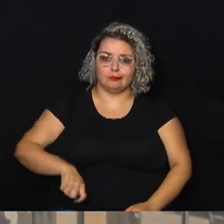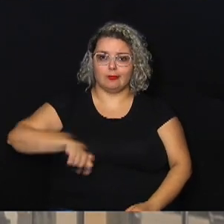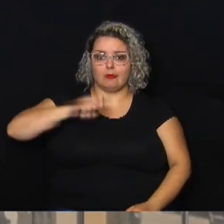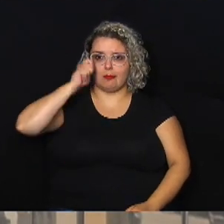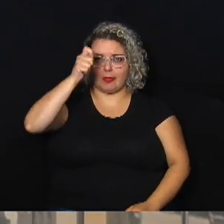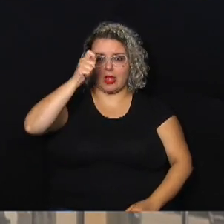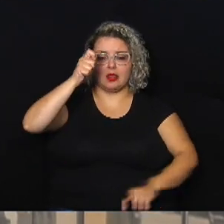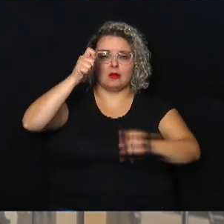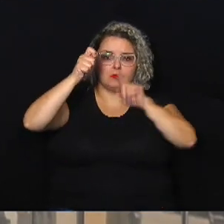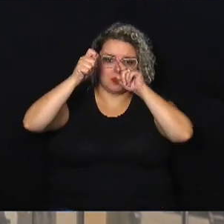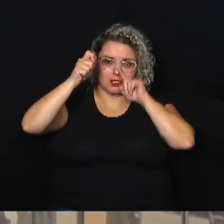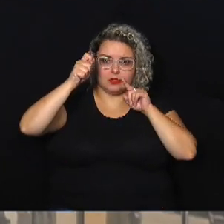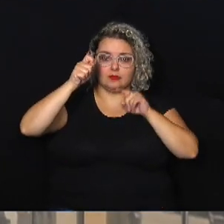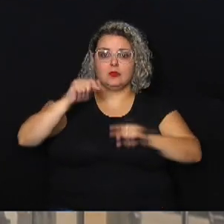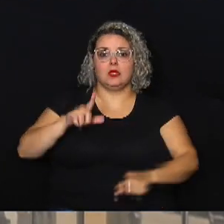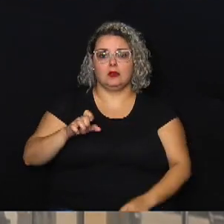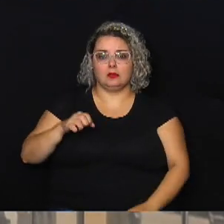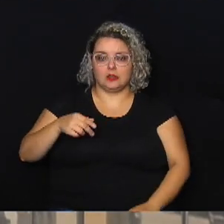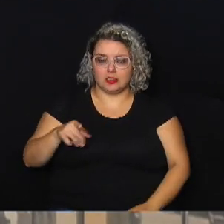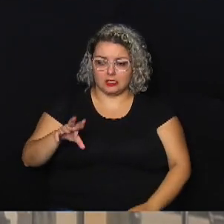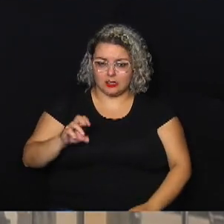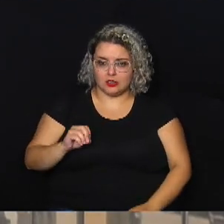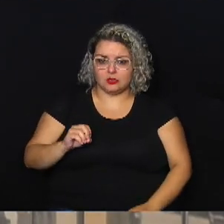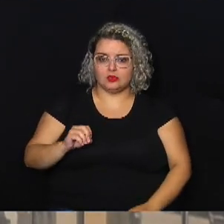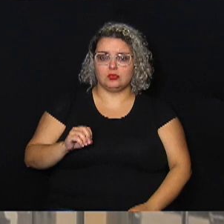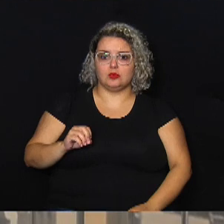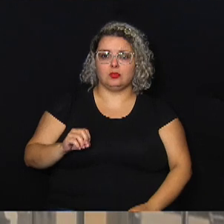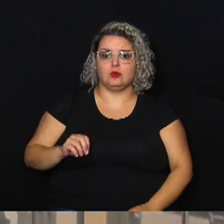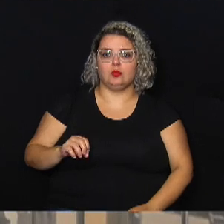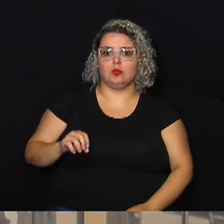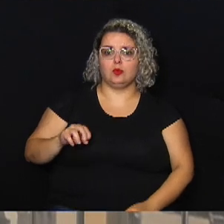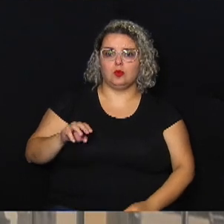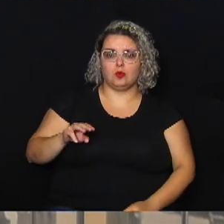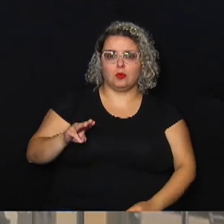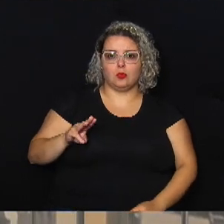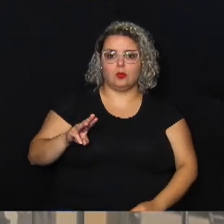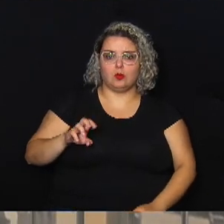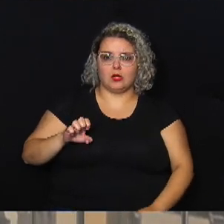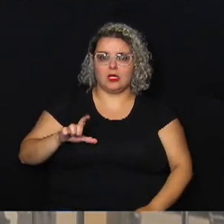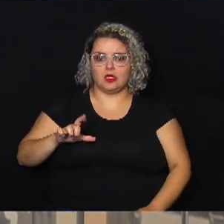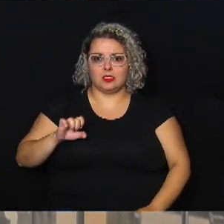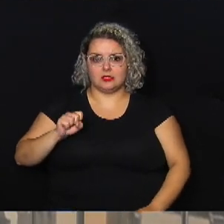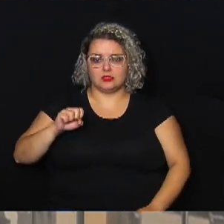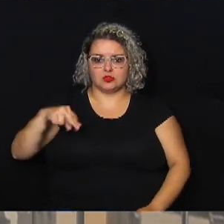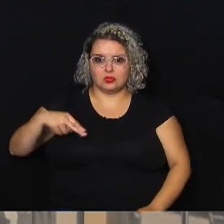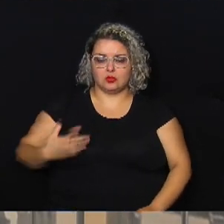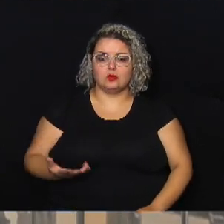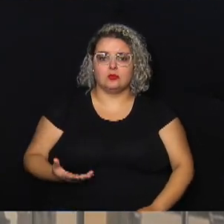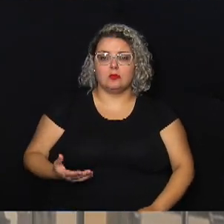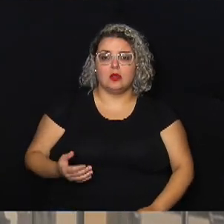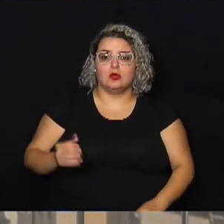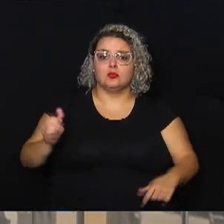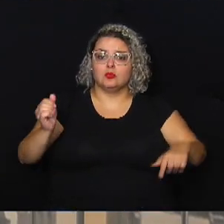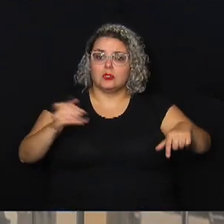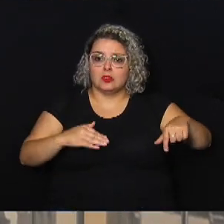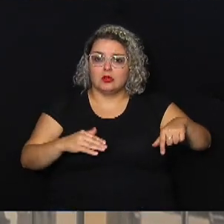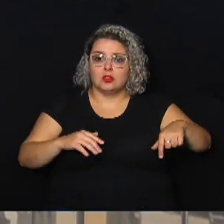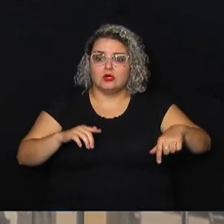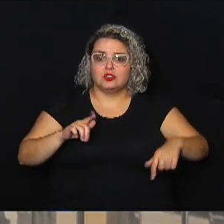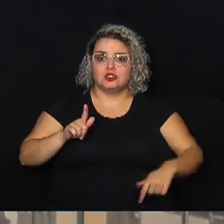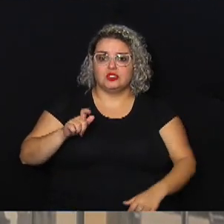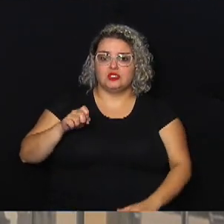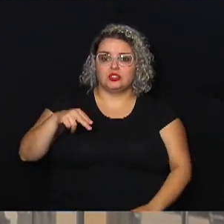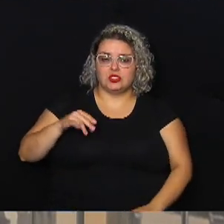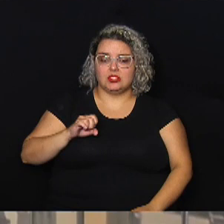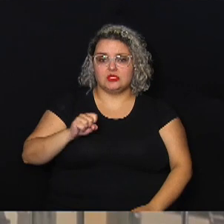Leandro Vilela e o Enderson brigam por esta vaga. No ataque, tem mais uma dúvida entre o Gênison e o